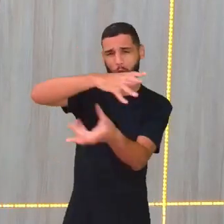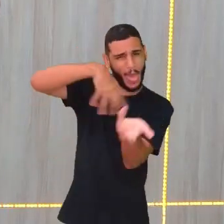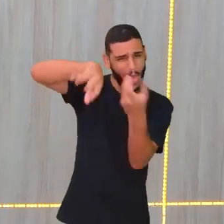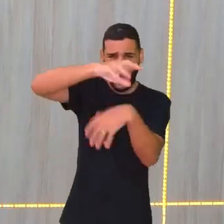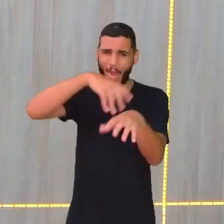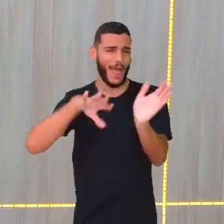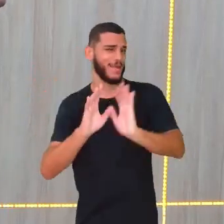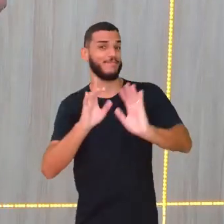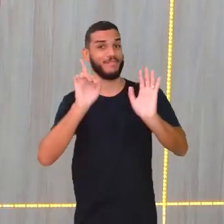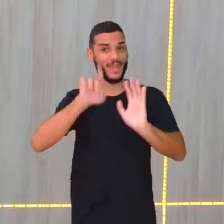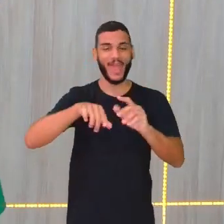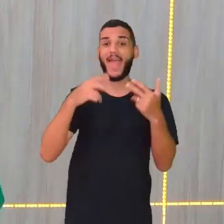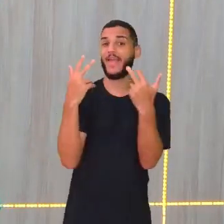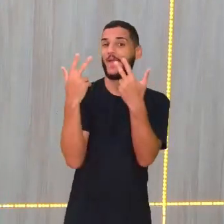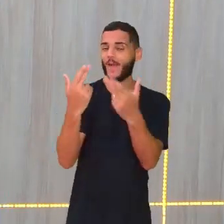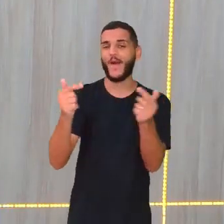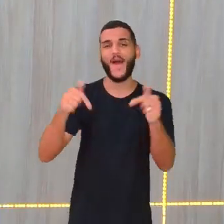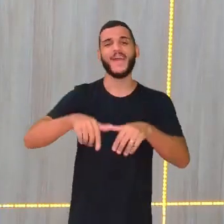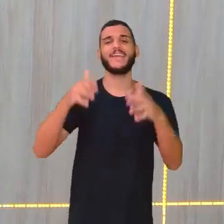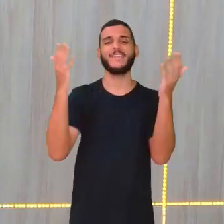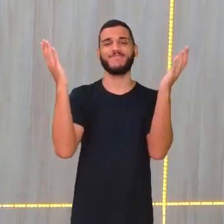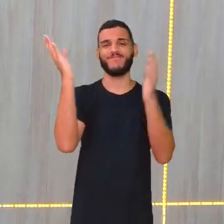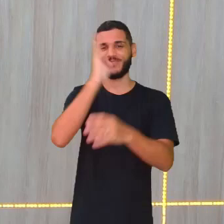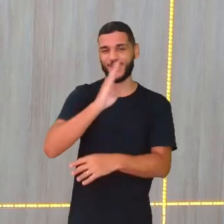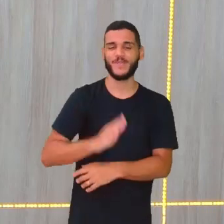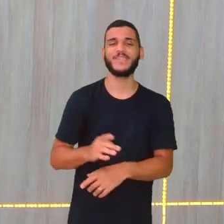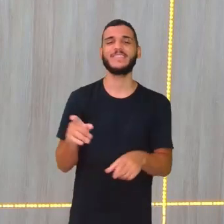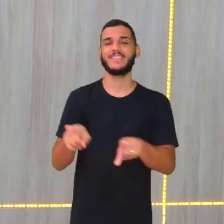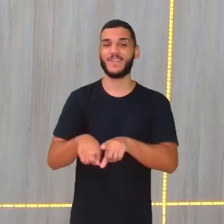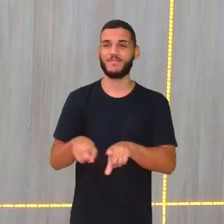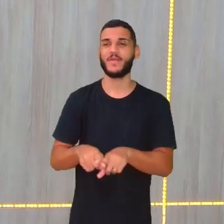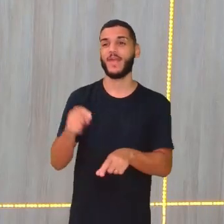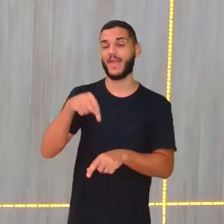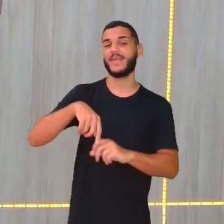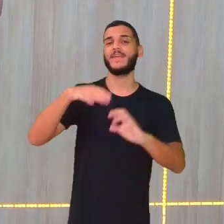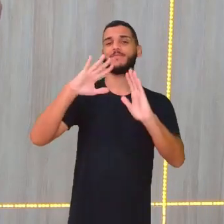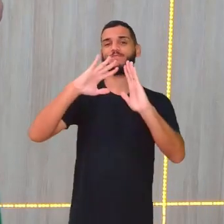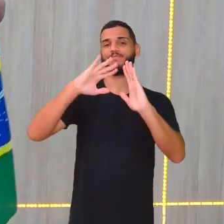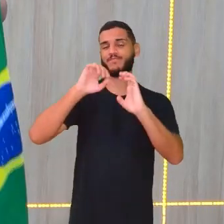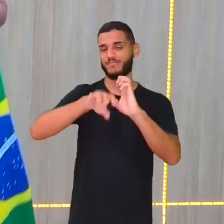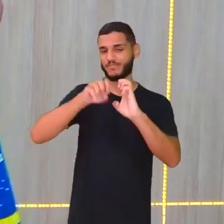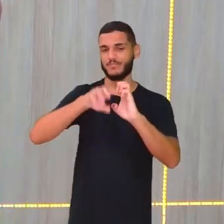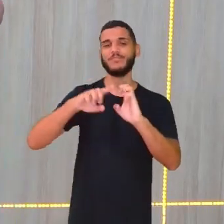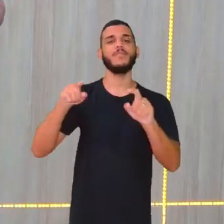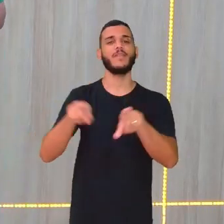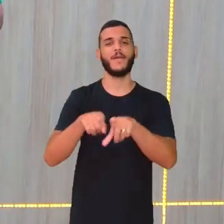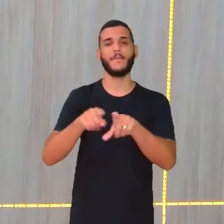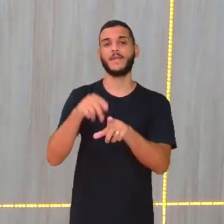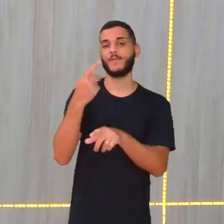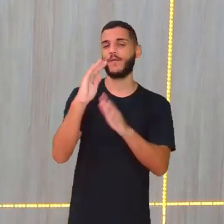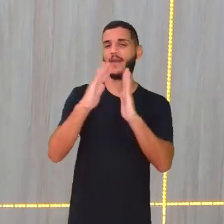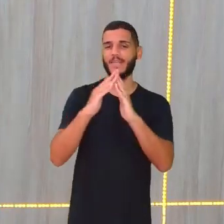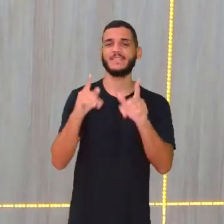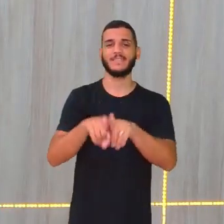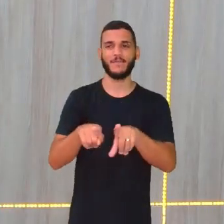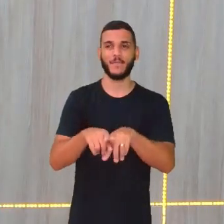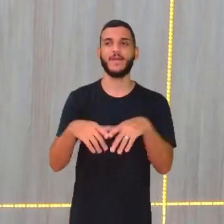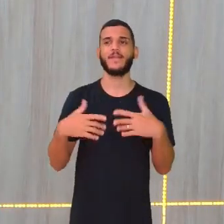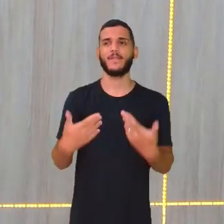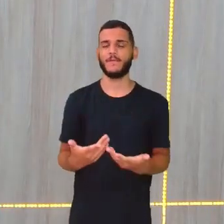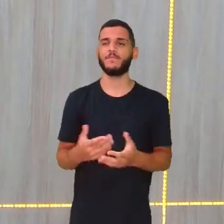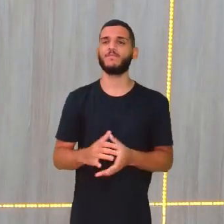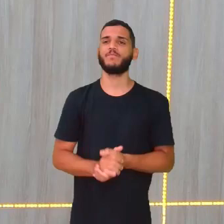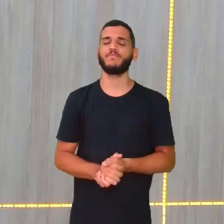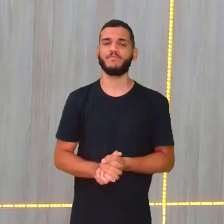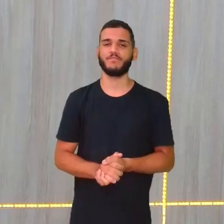Brasil! É esse o nosso clima hoje, aqui na nossa escola, aí na sua escola, na sua casa também. Então, em relação